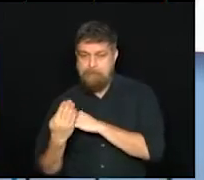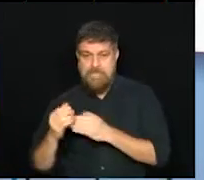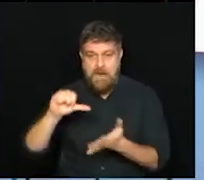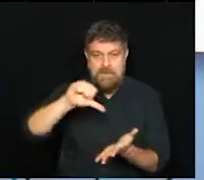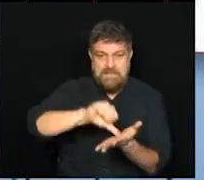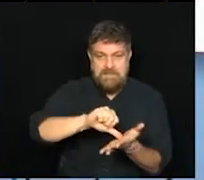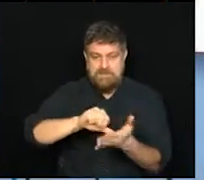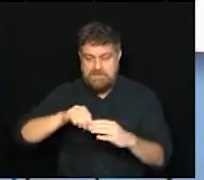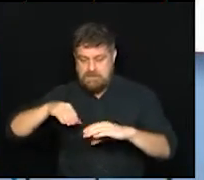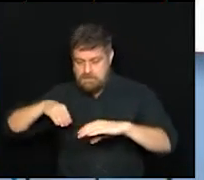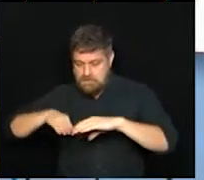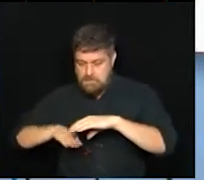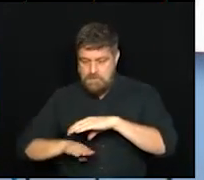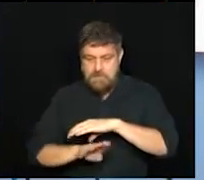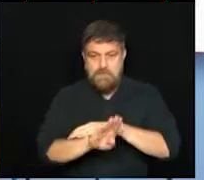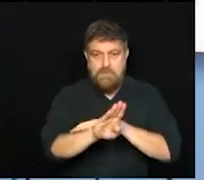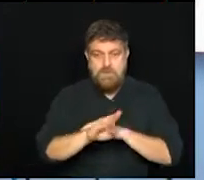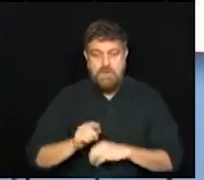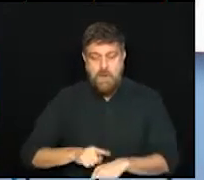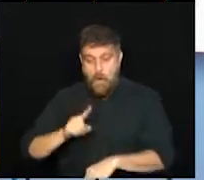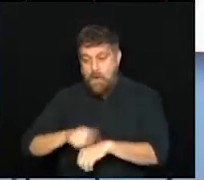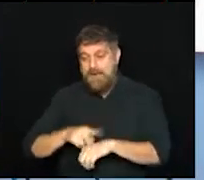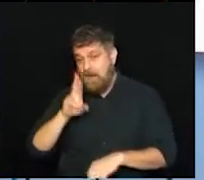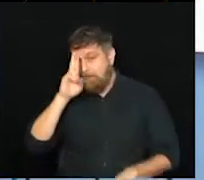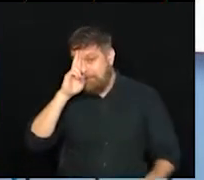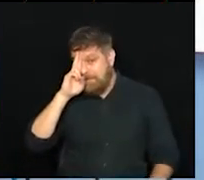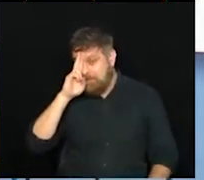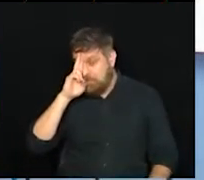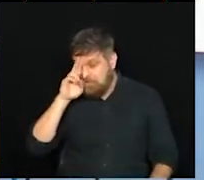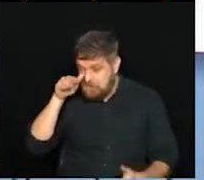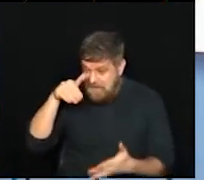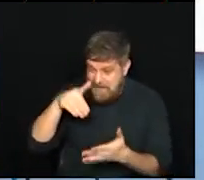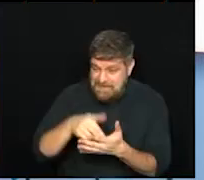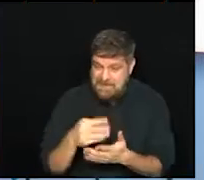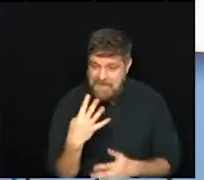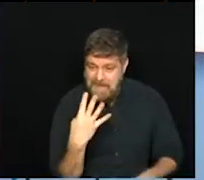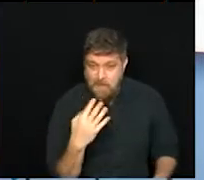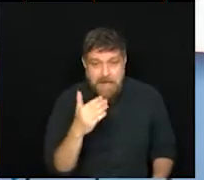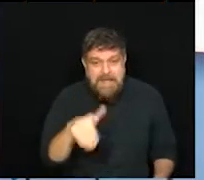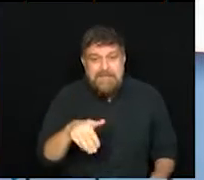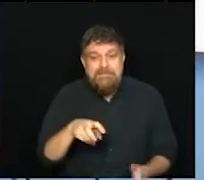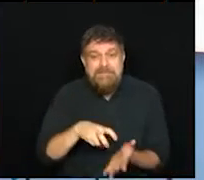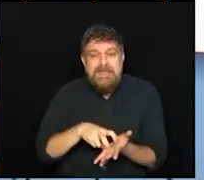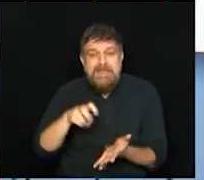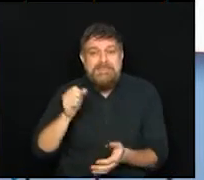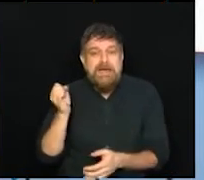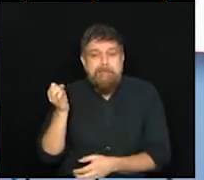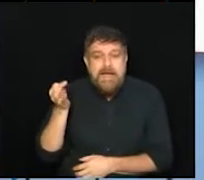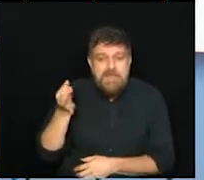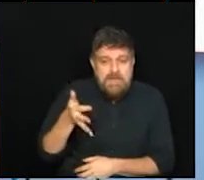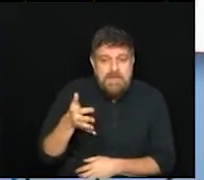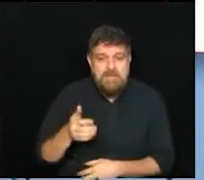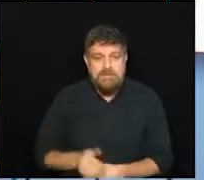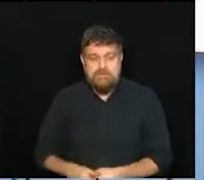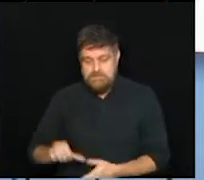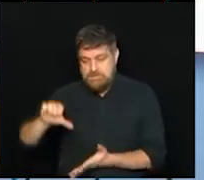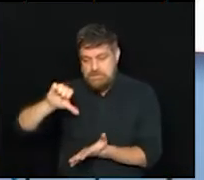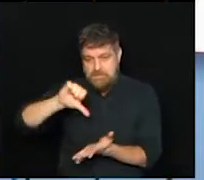As interdições são no período da meia-noite 1 às 4h30 da manhã. No sentido